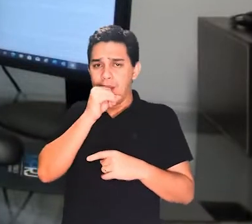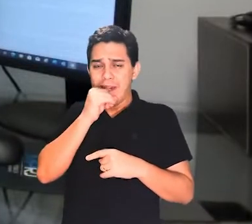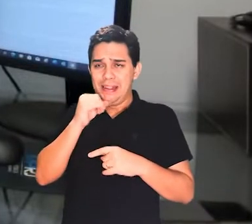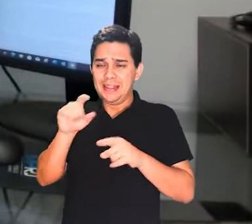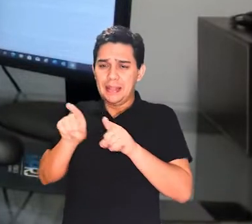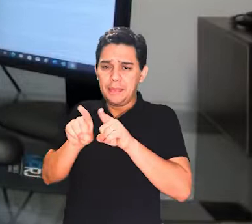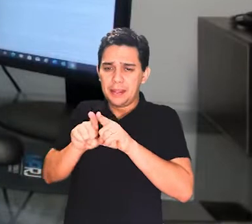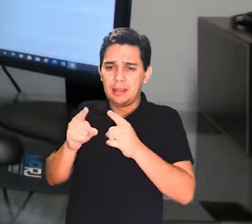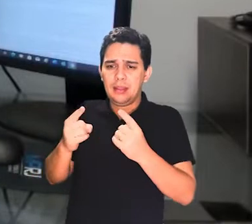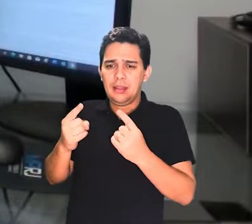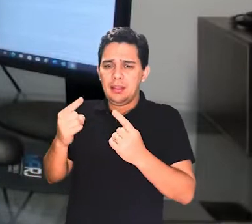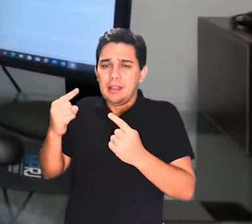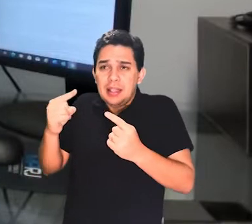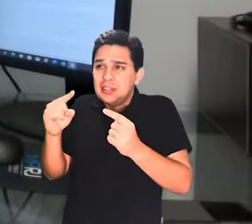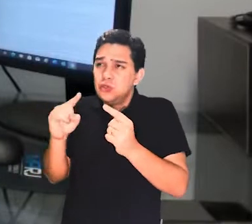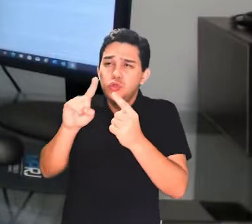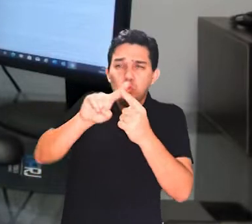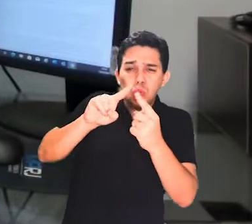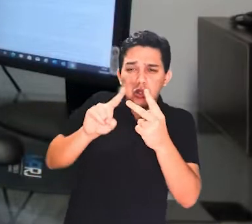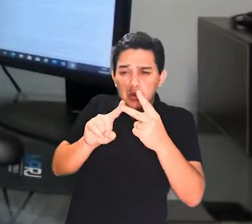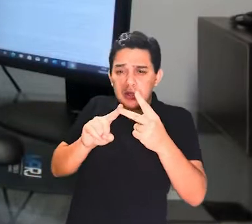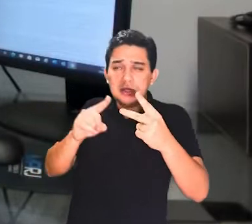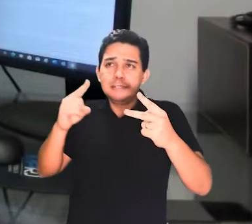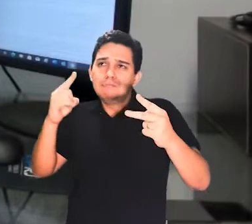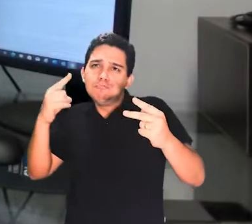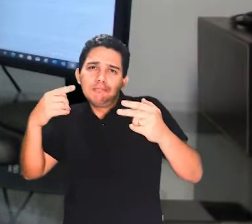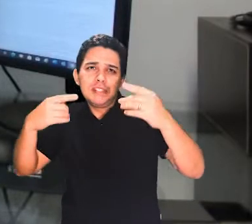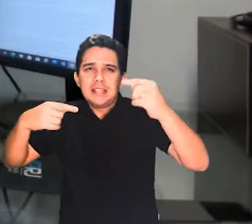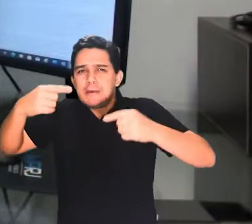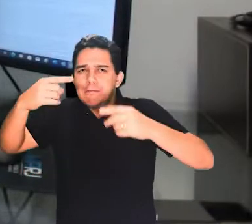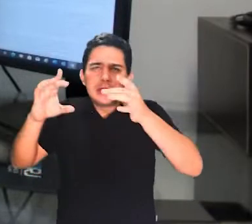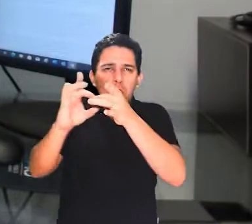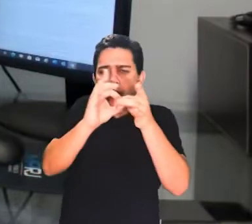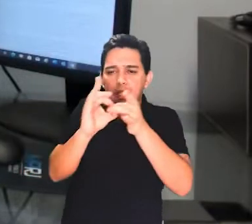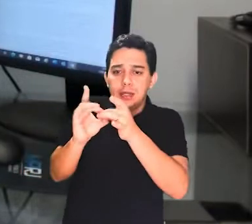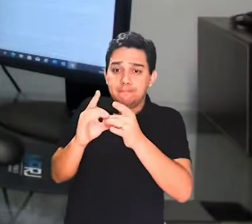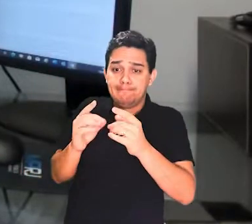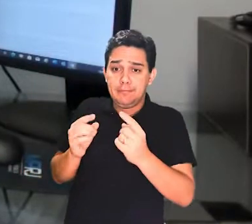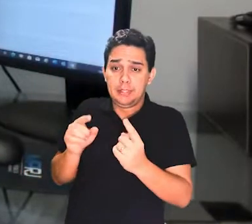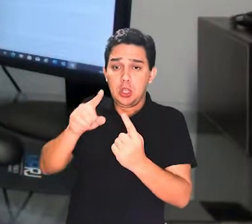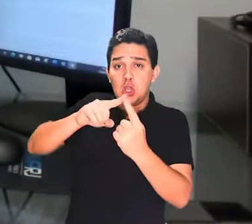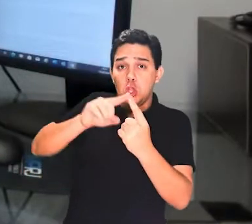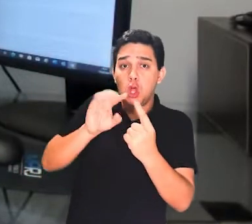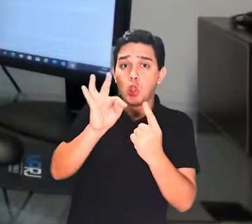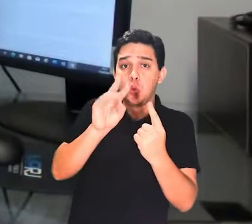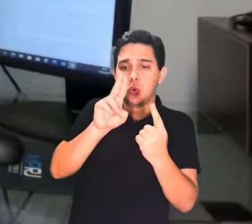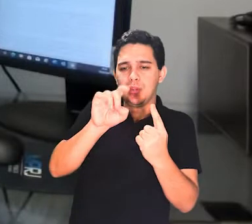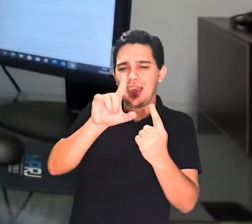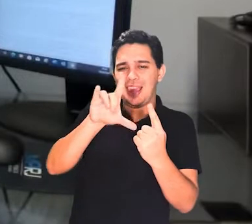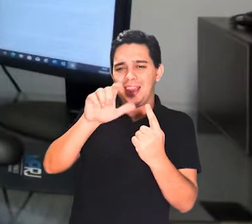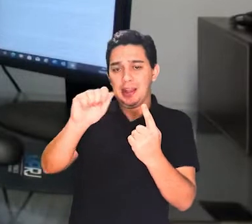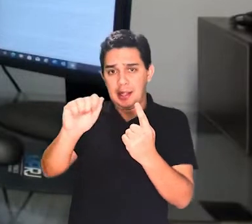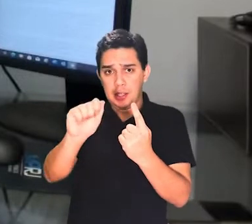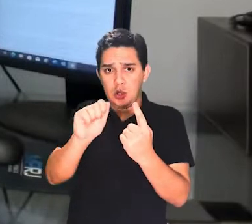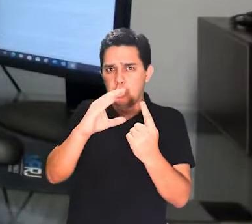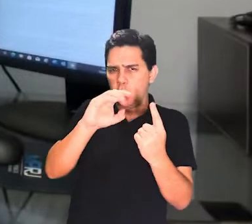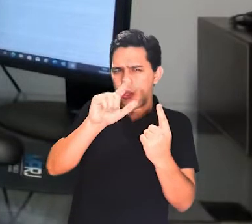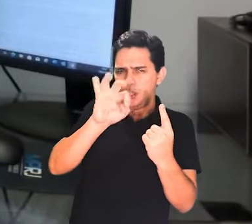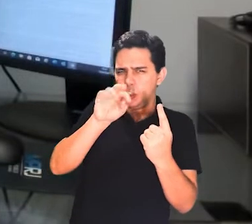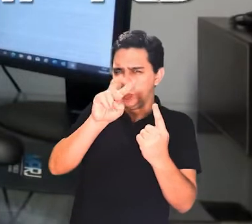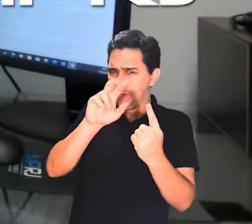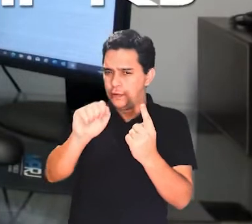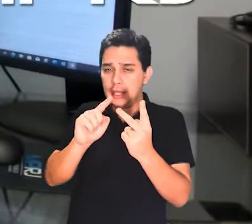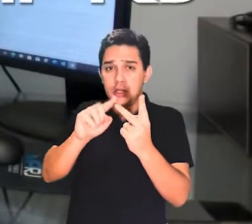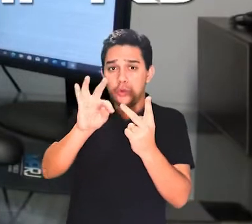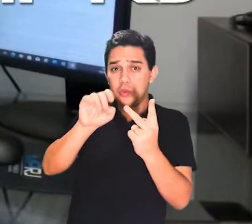que interagem, que é a perspectiva da tutela coletiva e da tutela individual. Então, para isso, os CAU, Saúde e